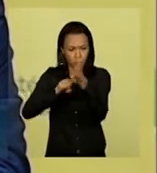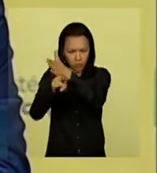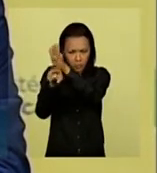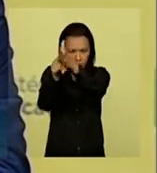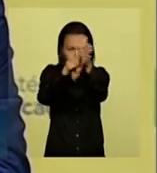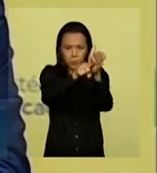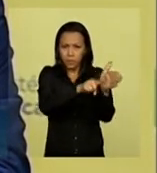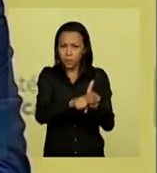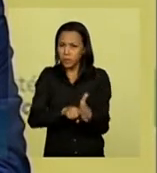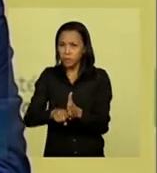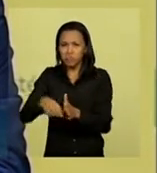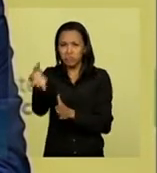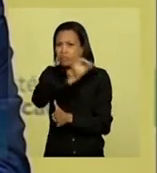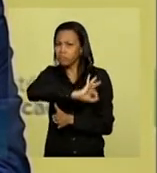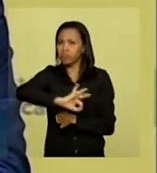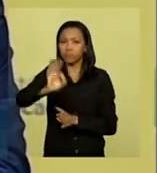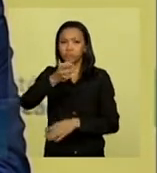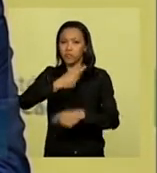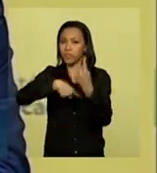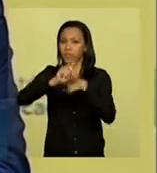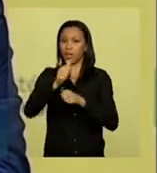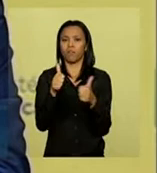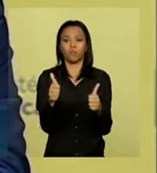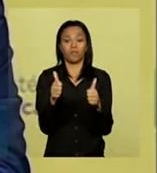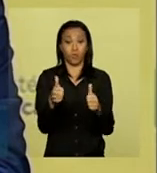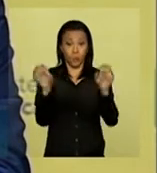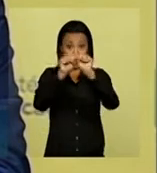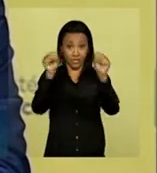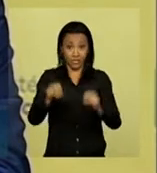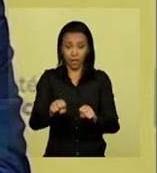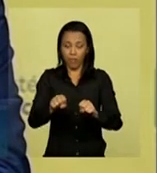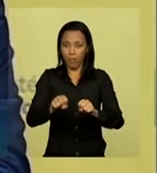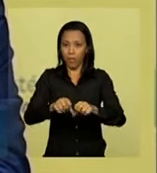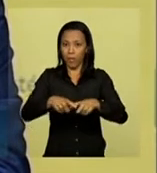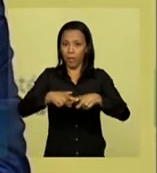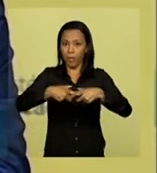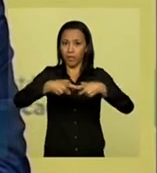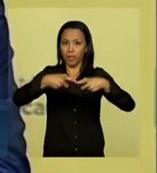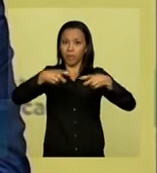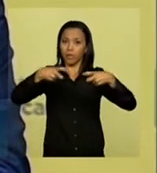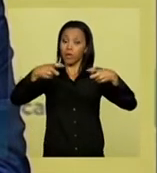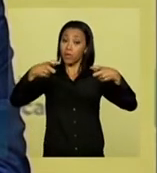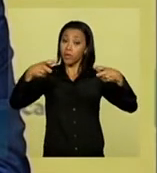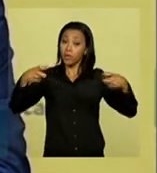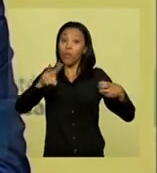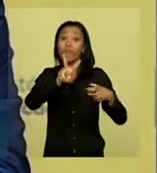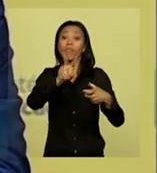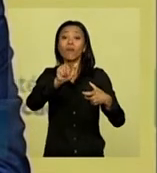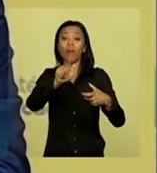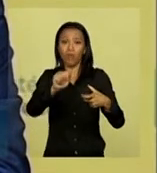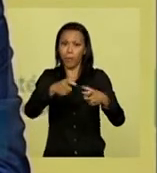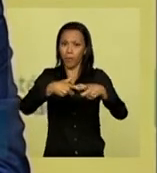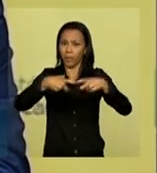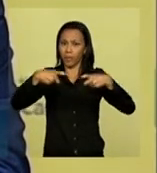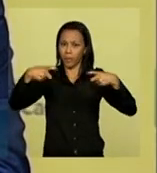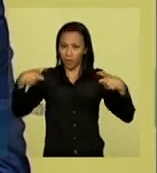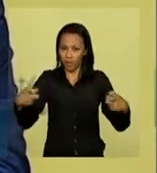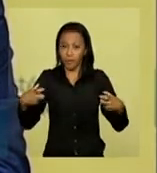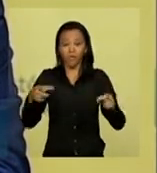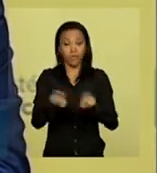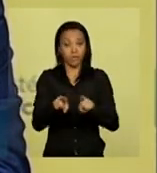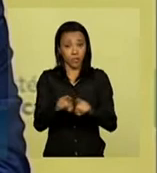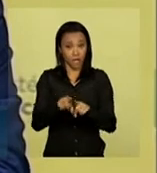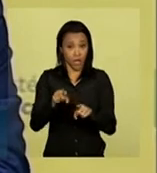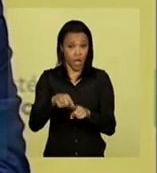longo dos últimos anos nós o sistema cresceu mais de cento e sessenta por cento a oferta de vagas e o